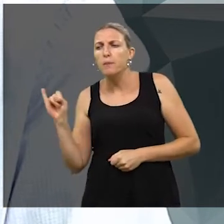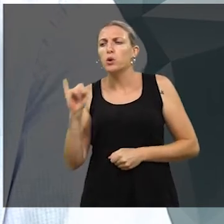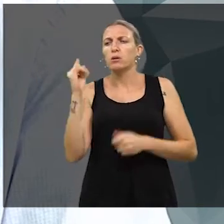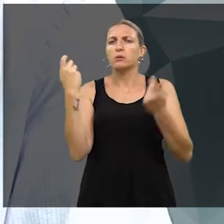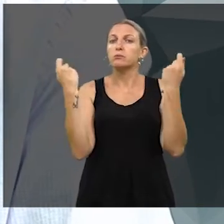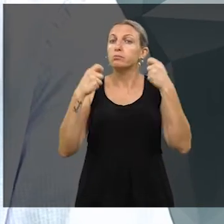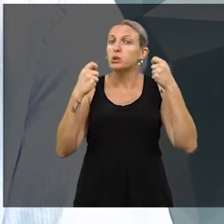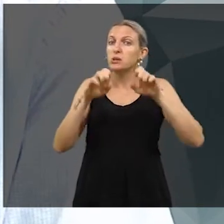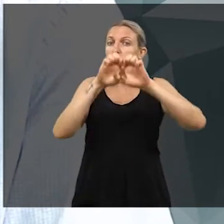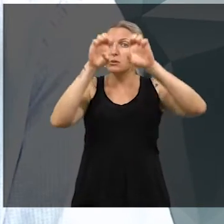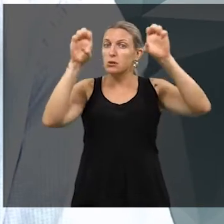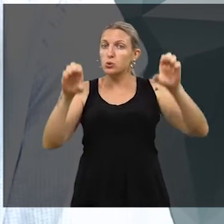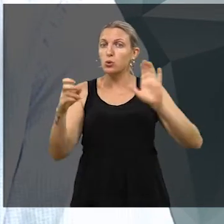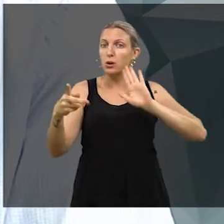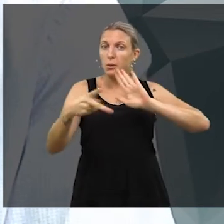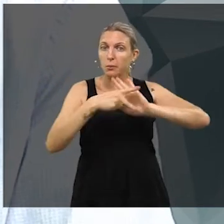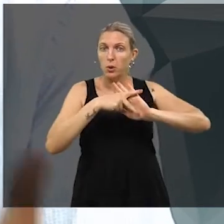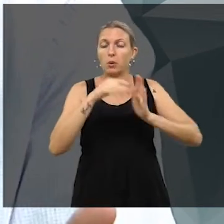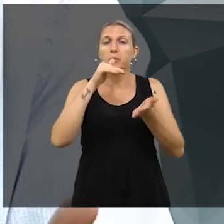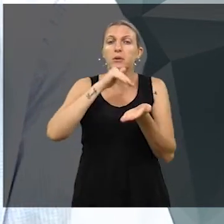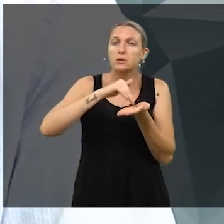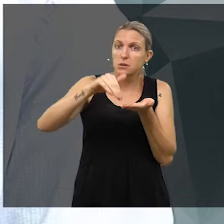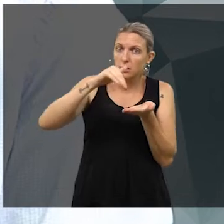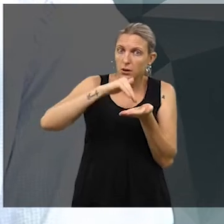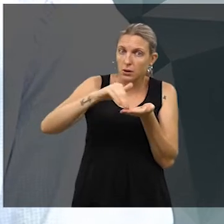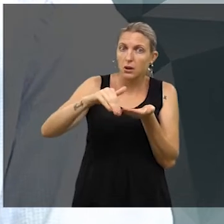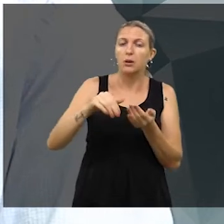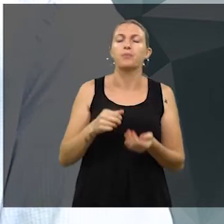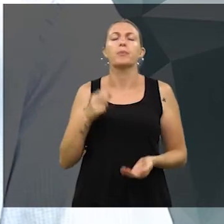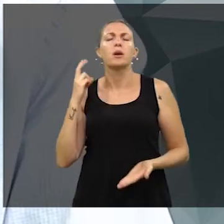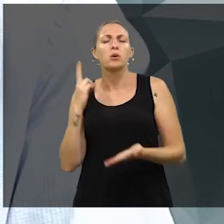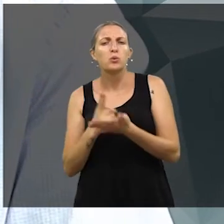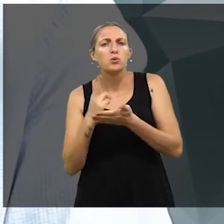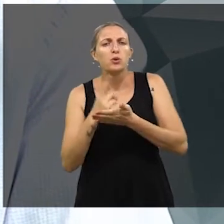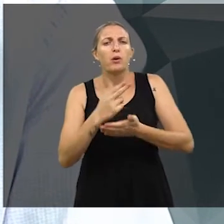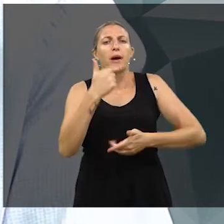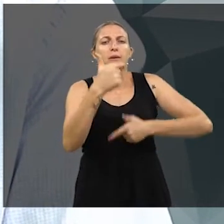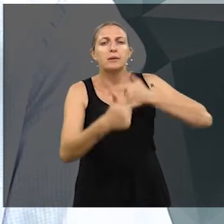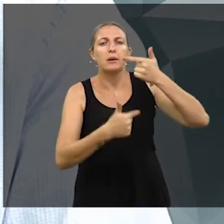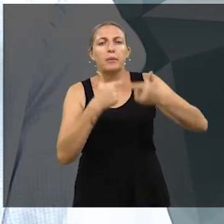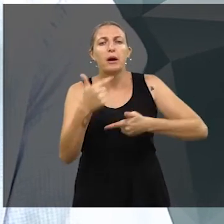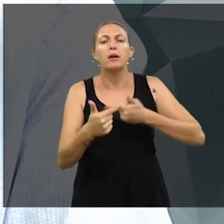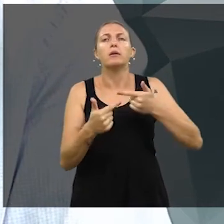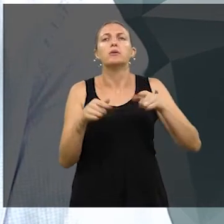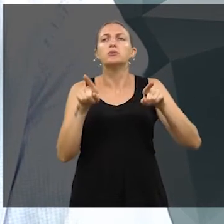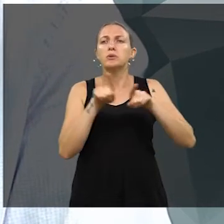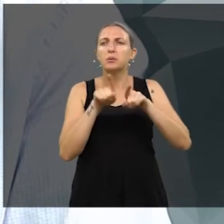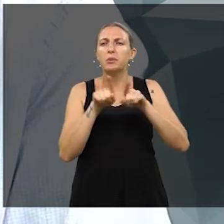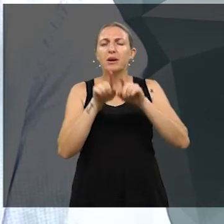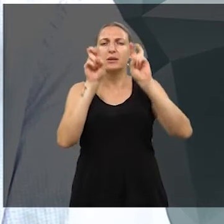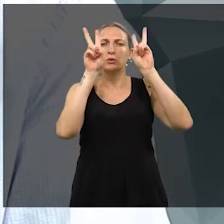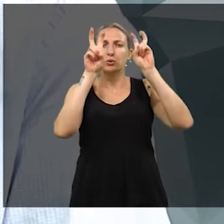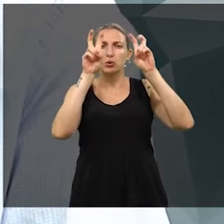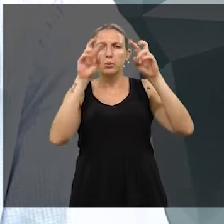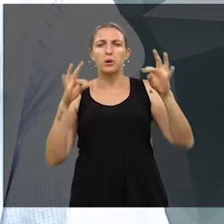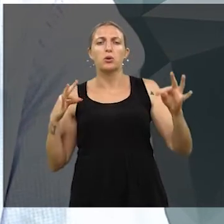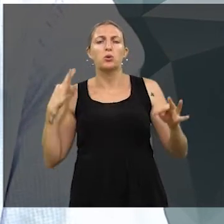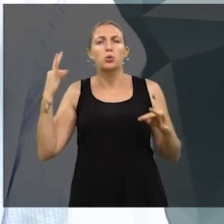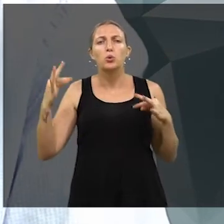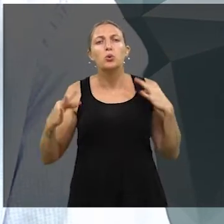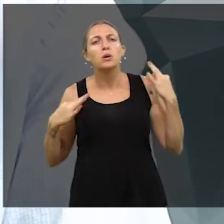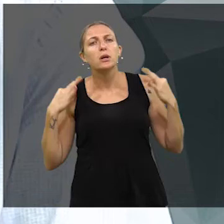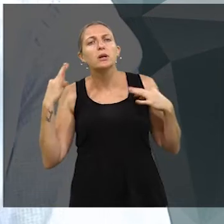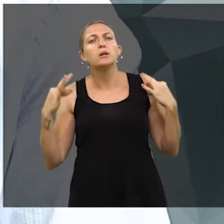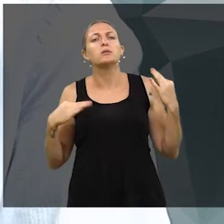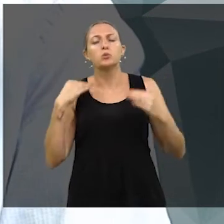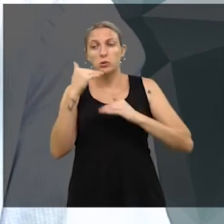uma estrutura da Secretaria da Agricultura. E a gente vai continuar trabalhando outros temas, envolvendo o tema aí do turismo, dos corredores do